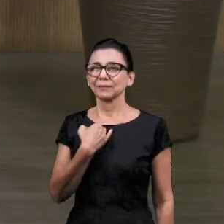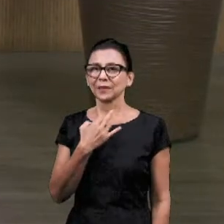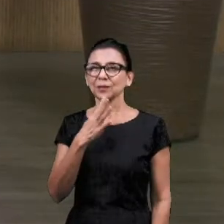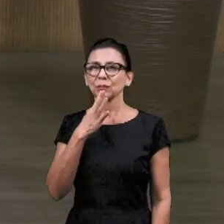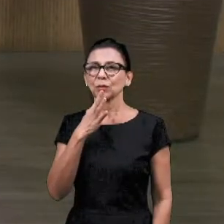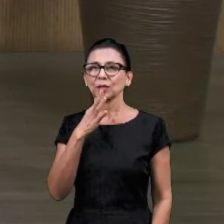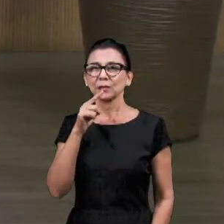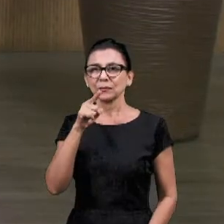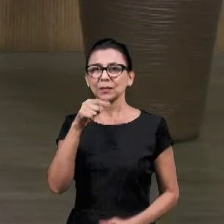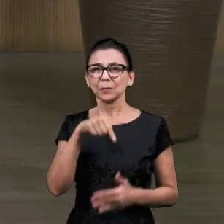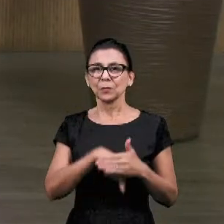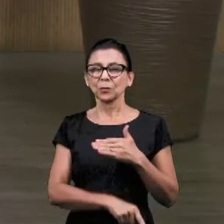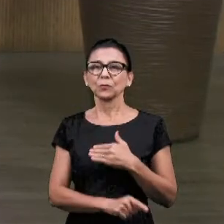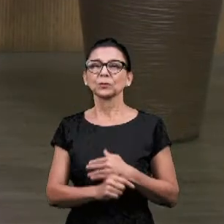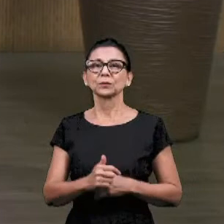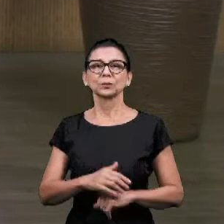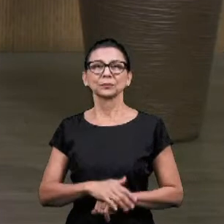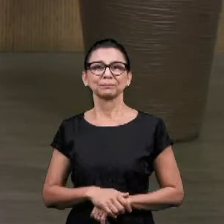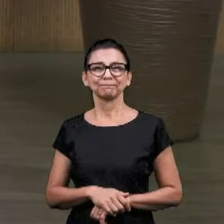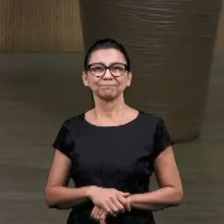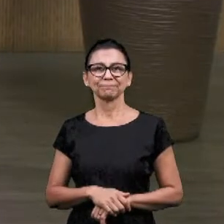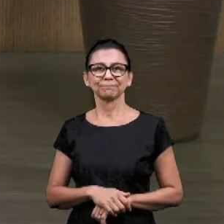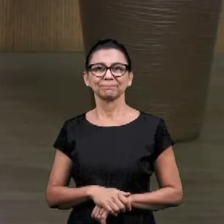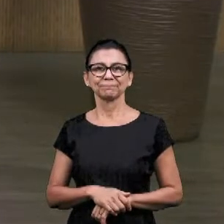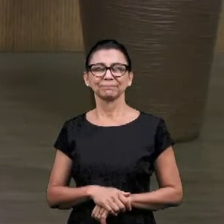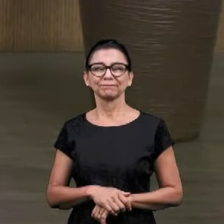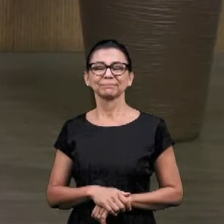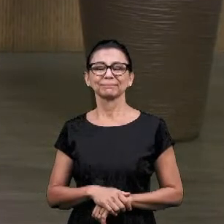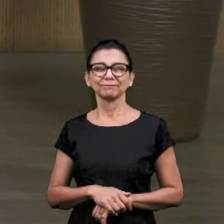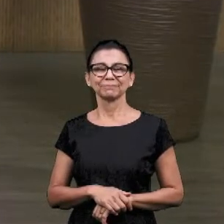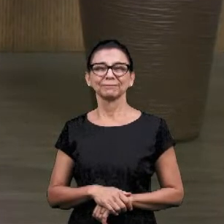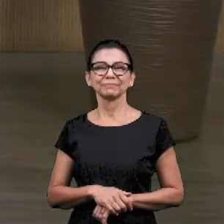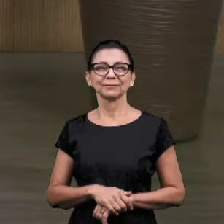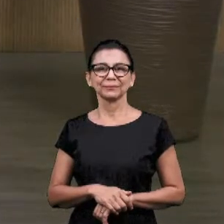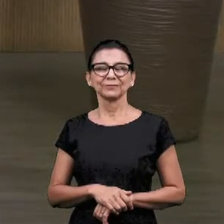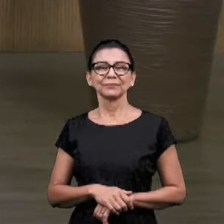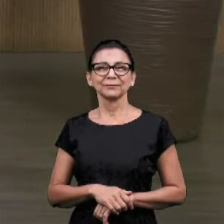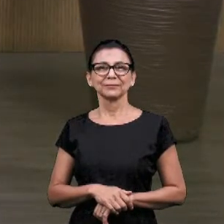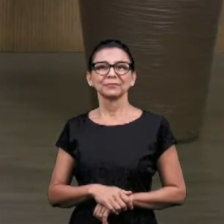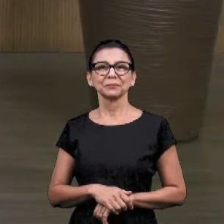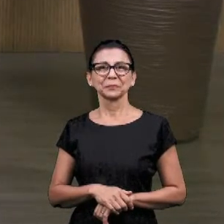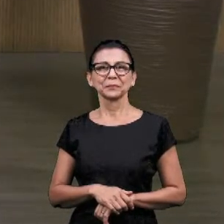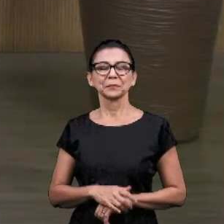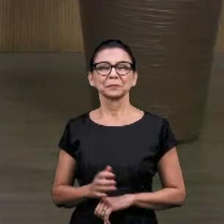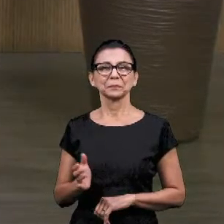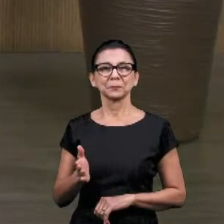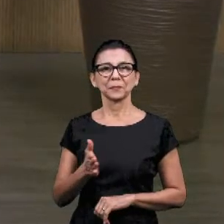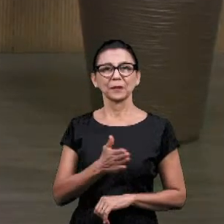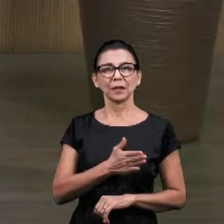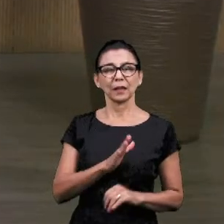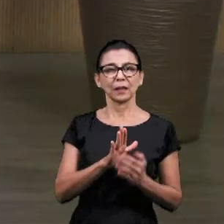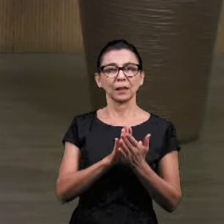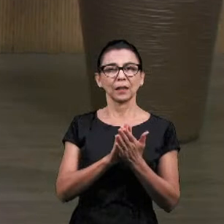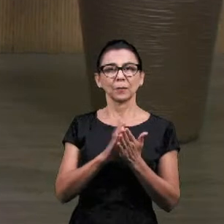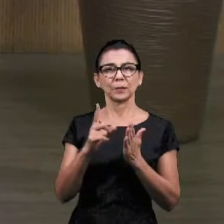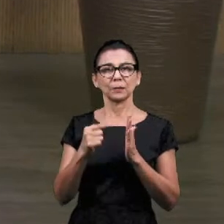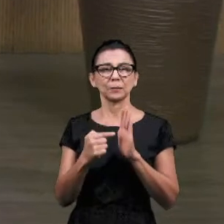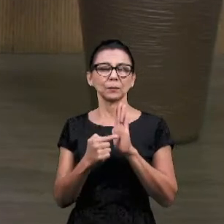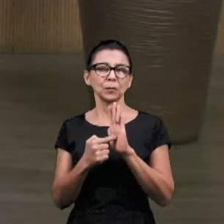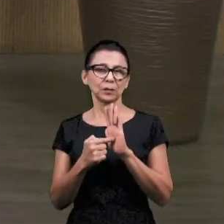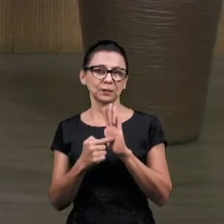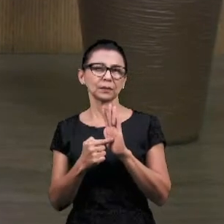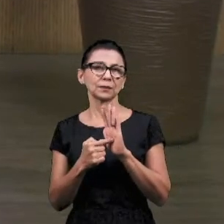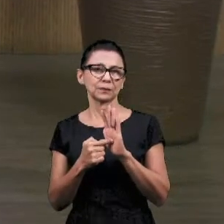oração. Isso é extraordinário, né? A palavra diz isso, né? E a gente sabe